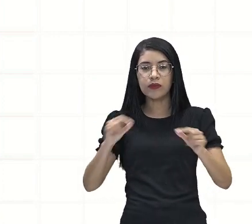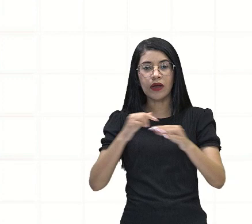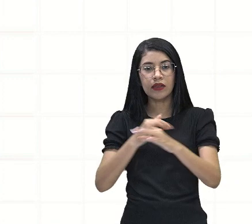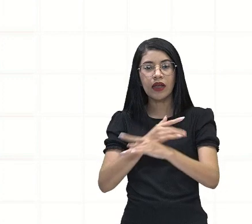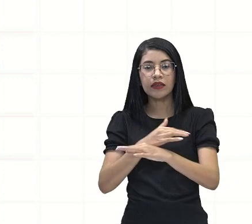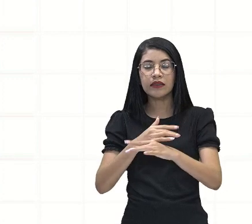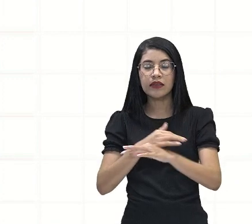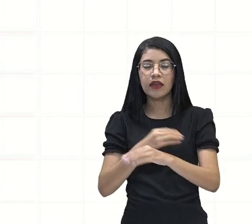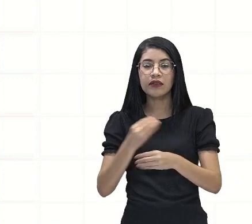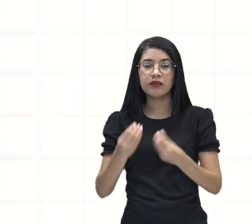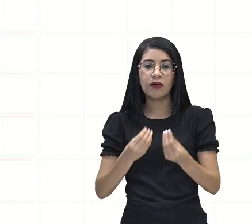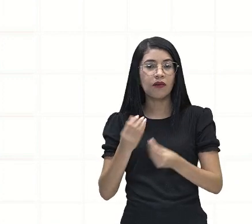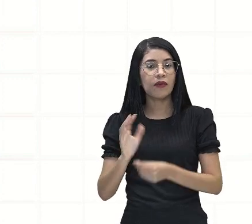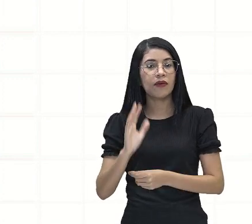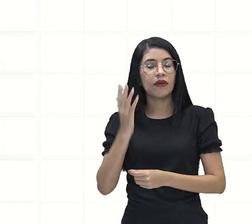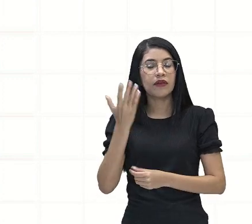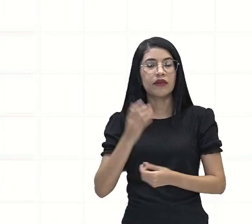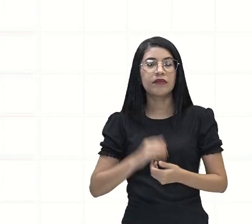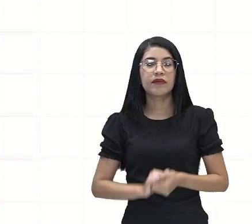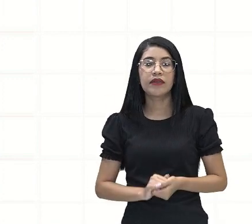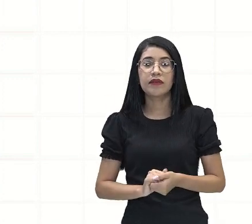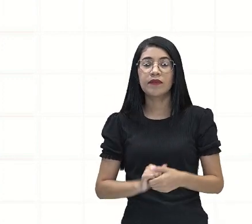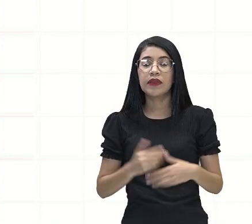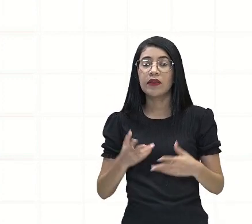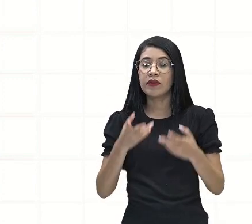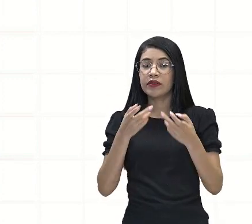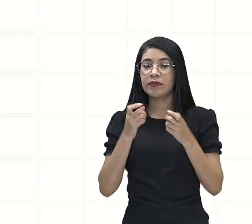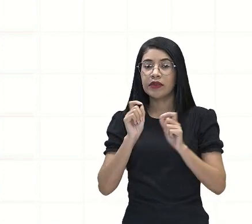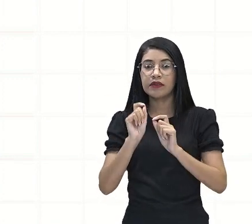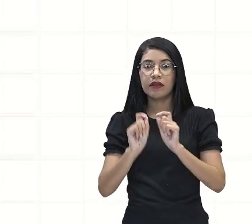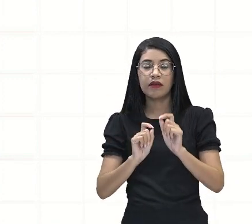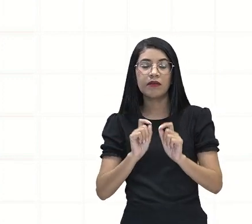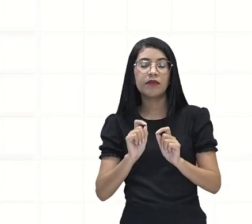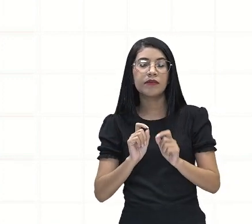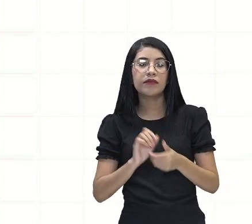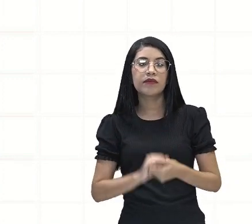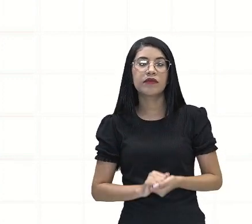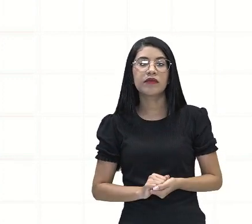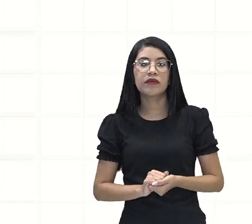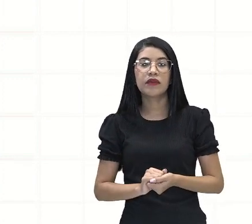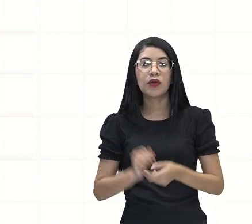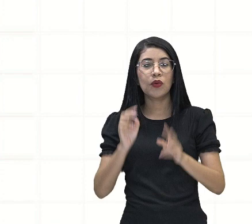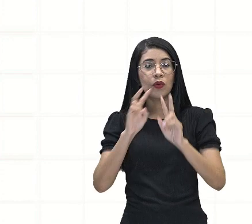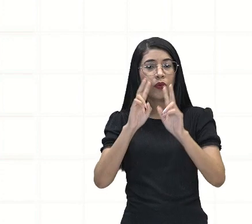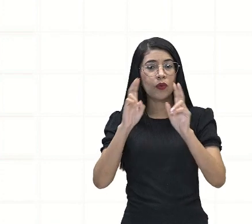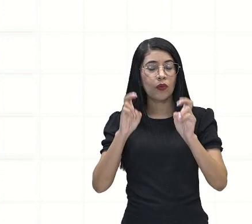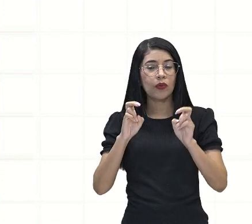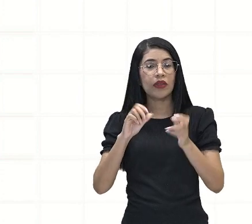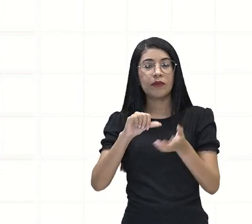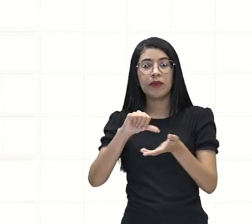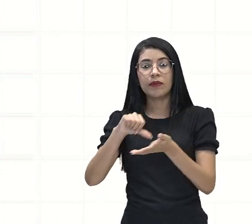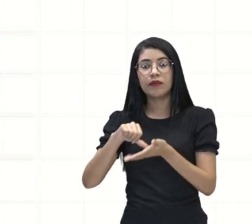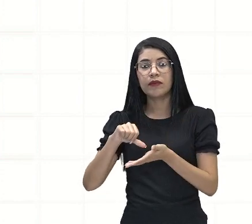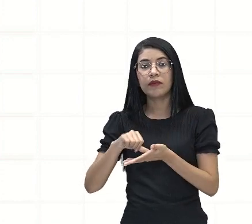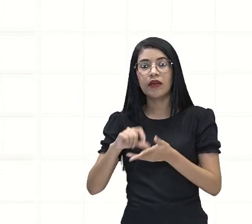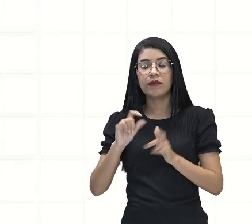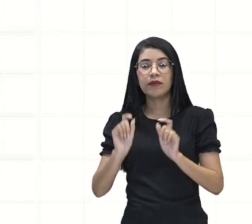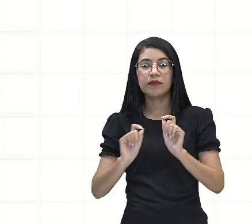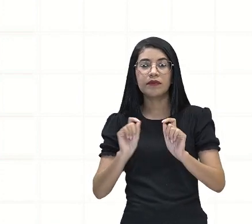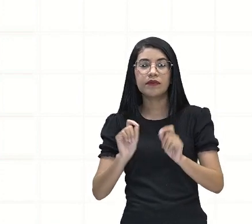Ok então a gente vai observar que o o título do nosso mapa que nós